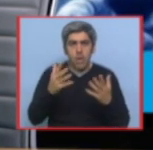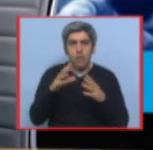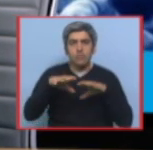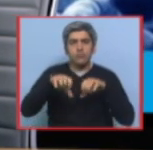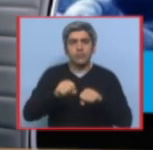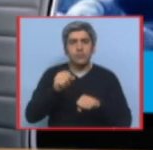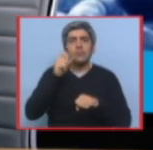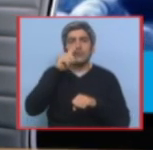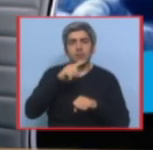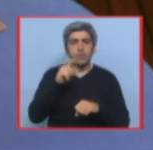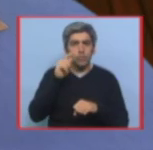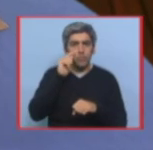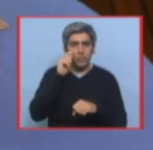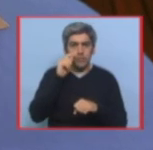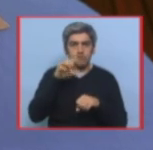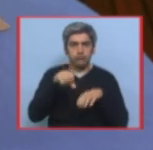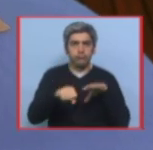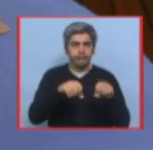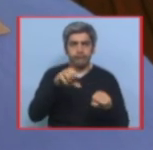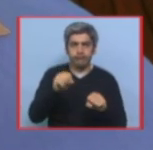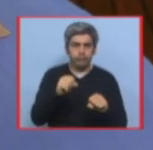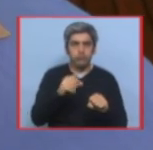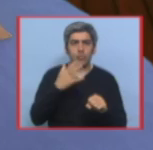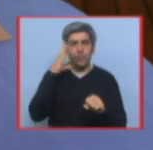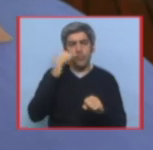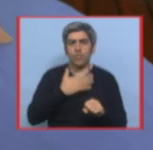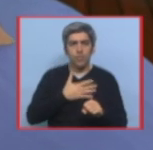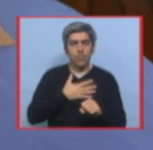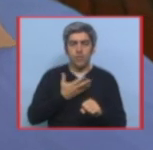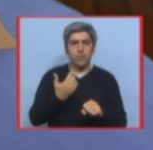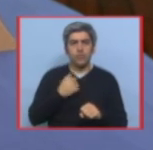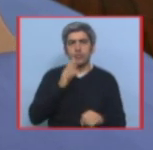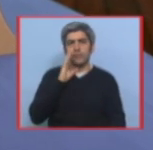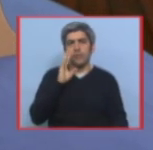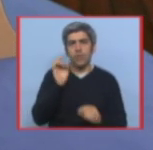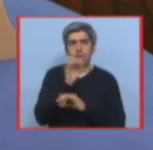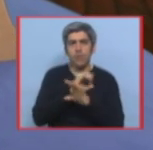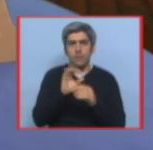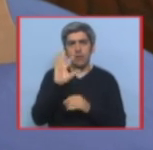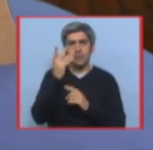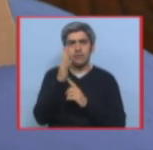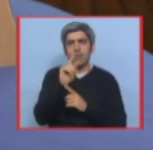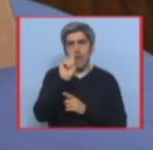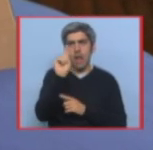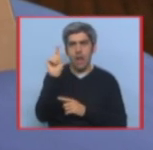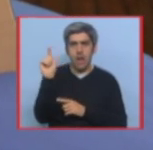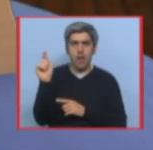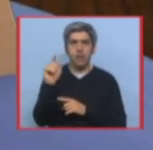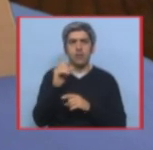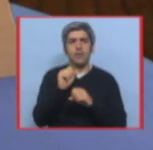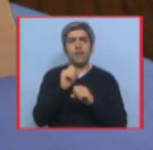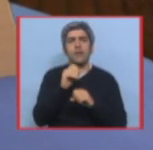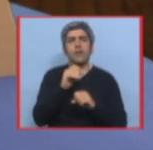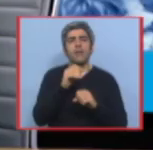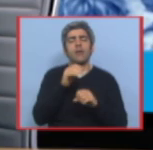por turistas. E o Governo não quer isso. Aliás, nós assistimos na Europa a vários casos terríveis. Veneza foi um